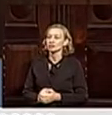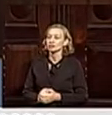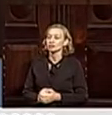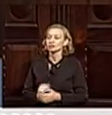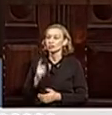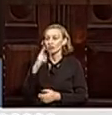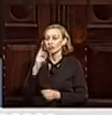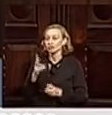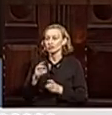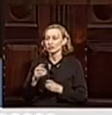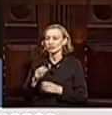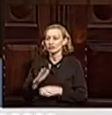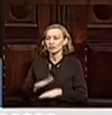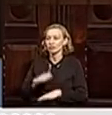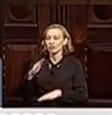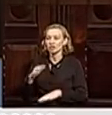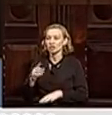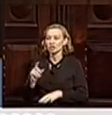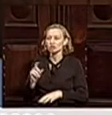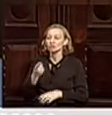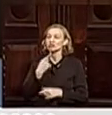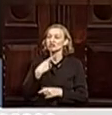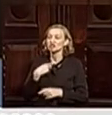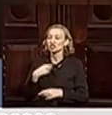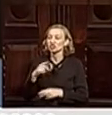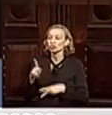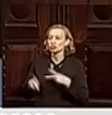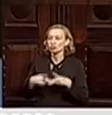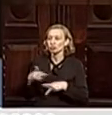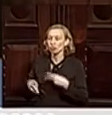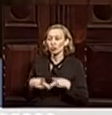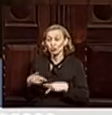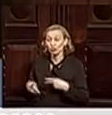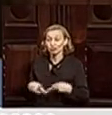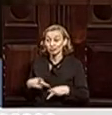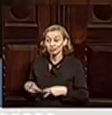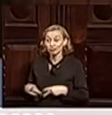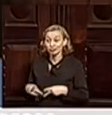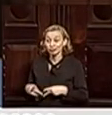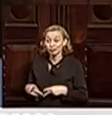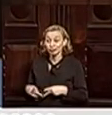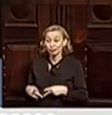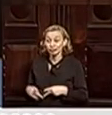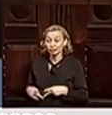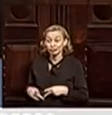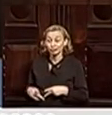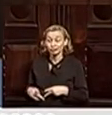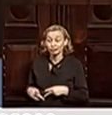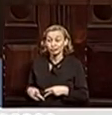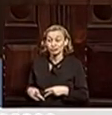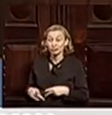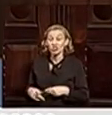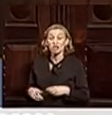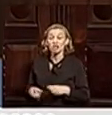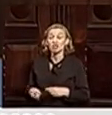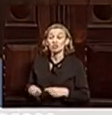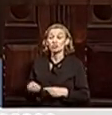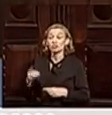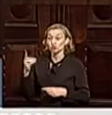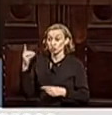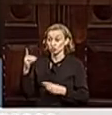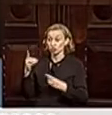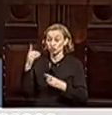demais poderes. É uma oportunidade também para que esses parlamentares possam vir aqui se defender, para